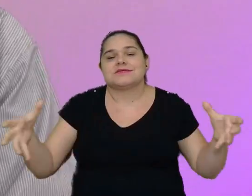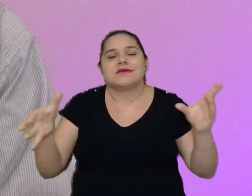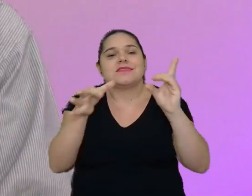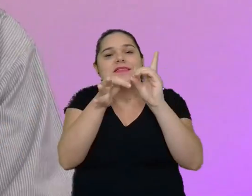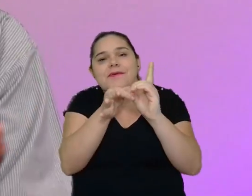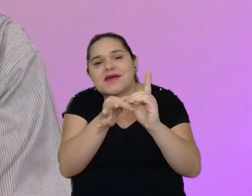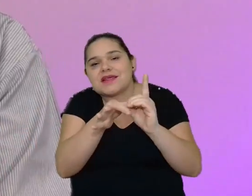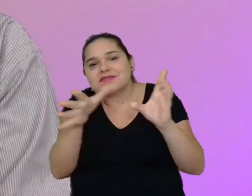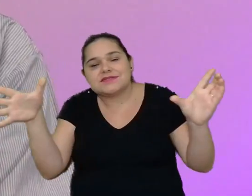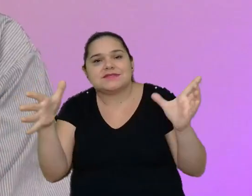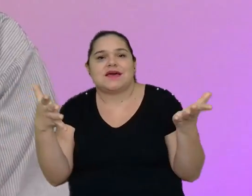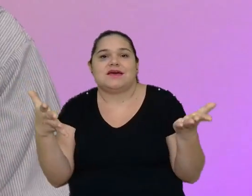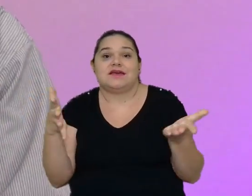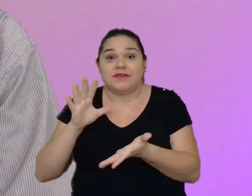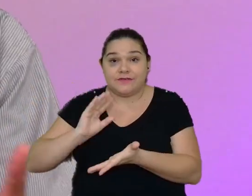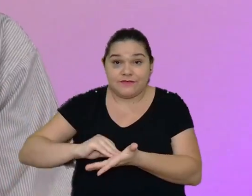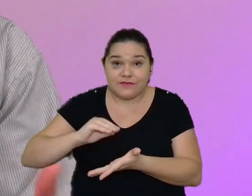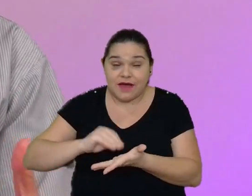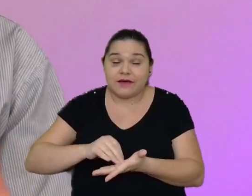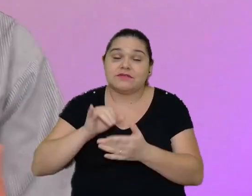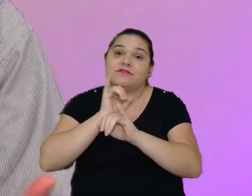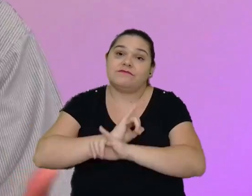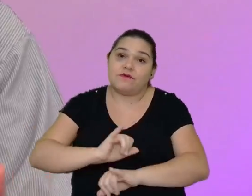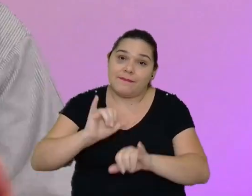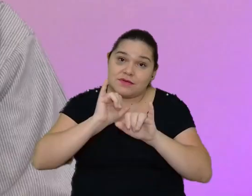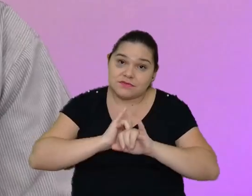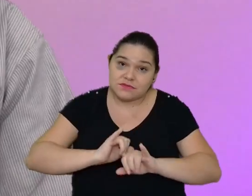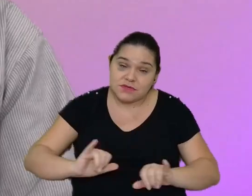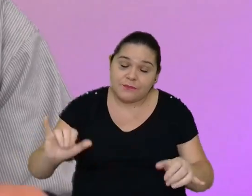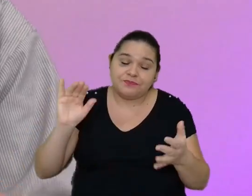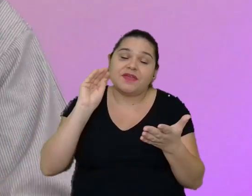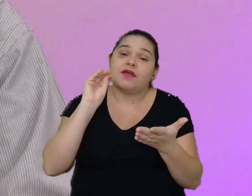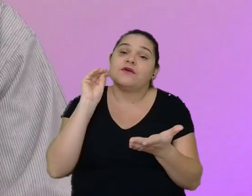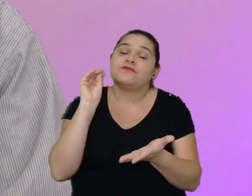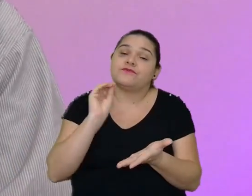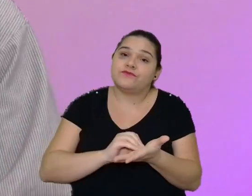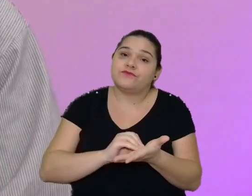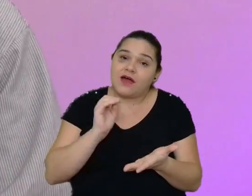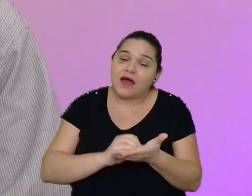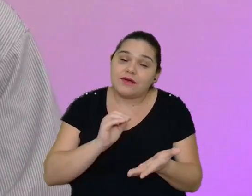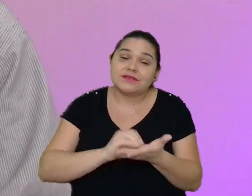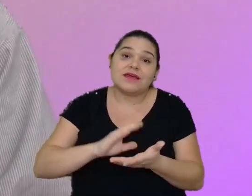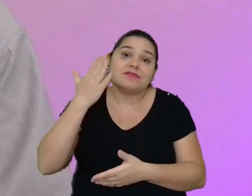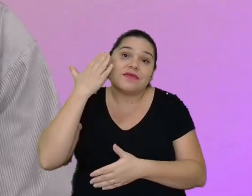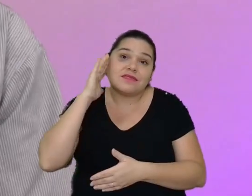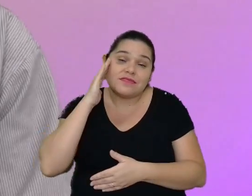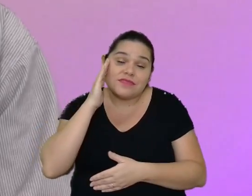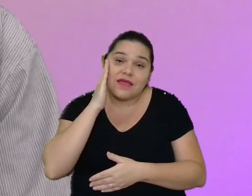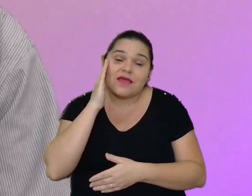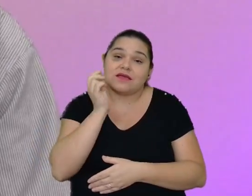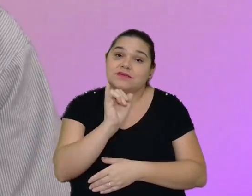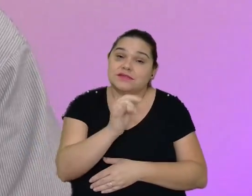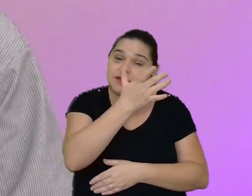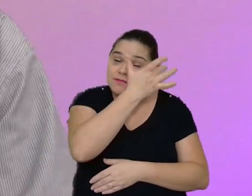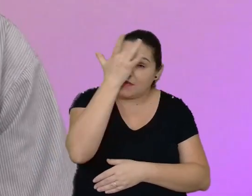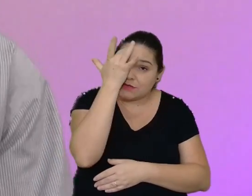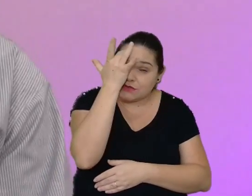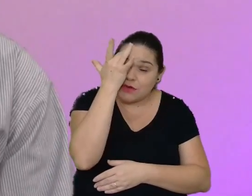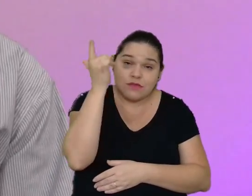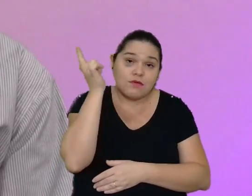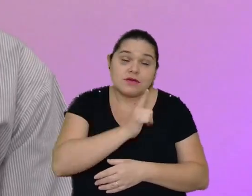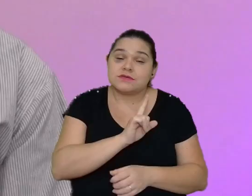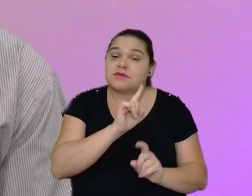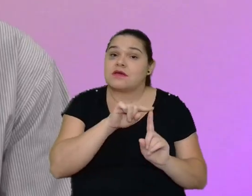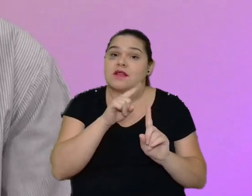acha que falta realmente informação, as pessoas terem informação de que infertilidade é uma doença e que tem cura, tem tratamento, pode ser